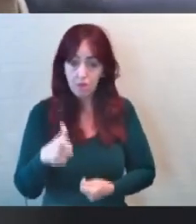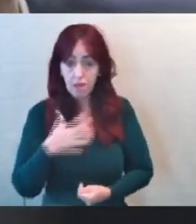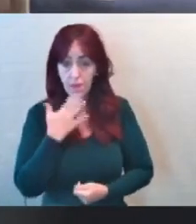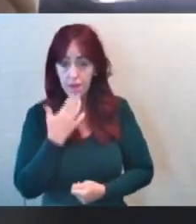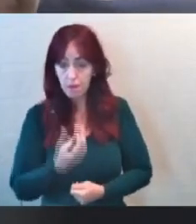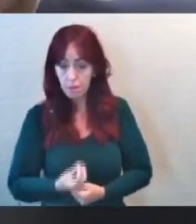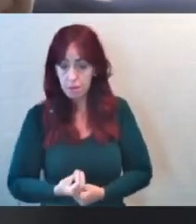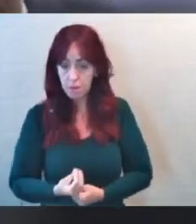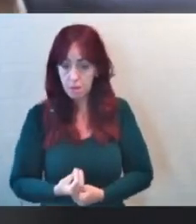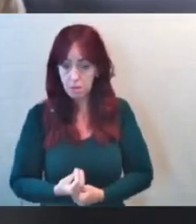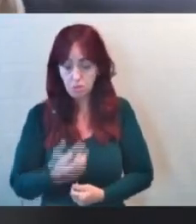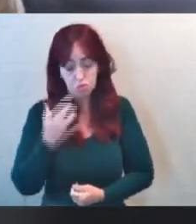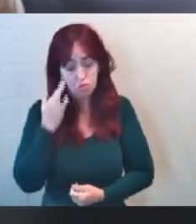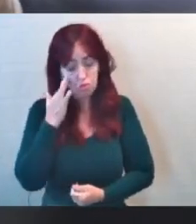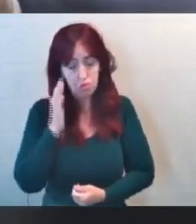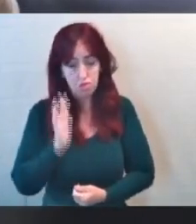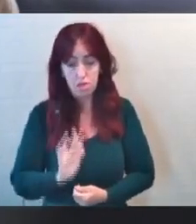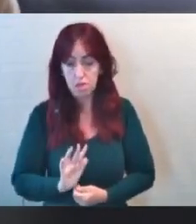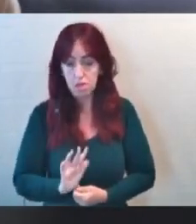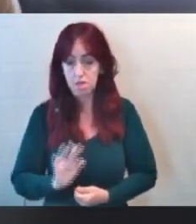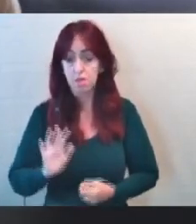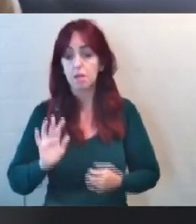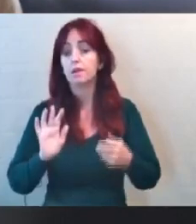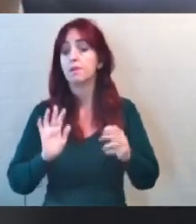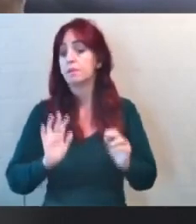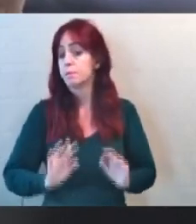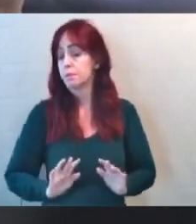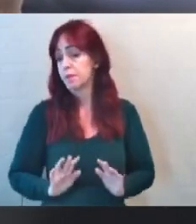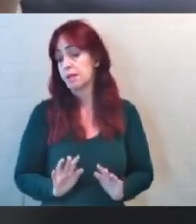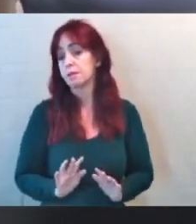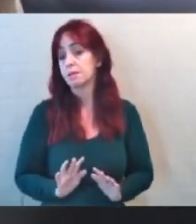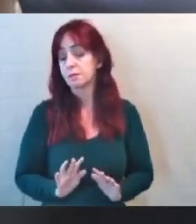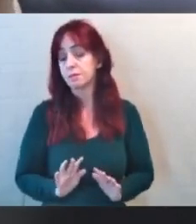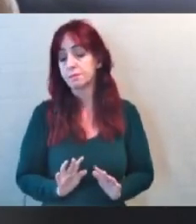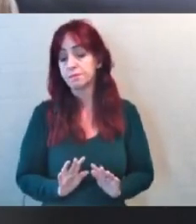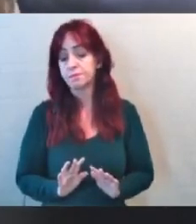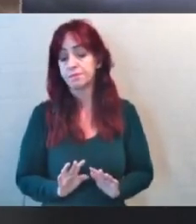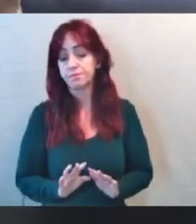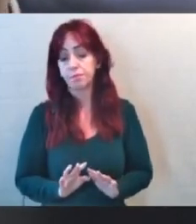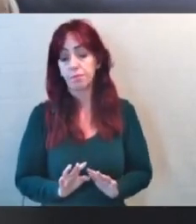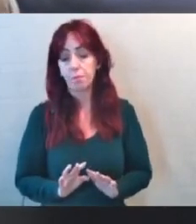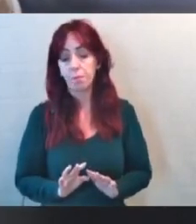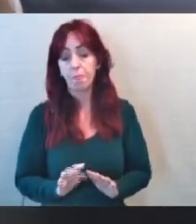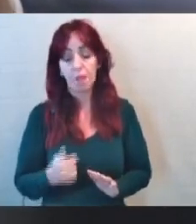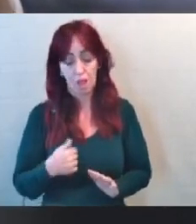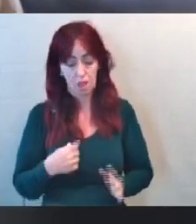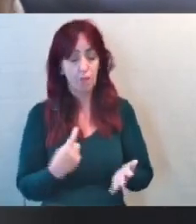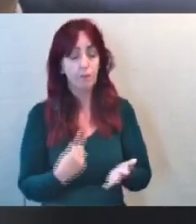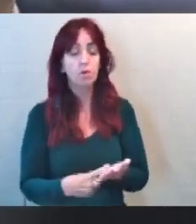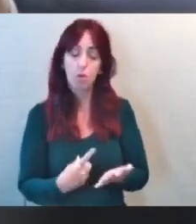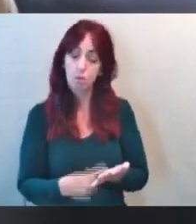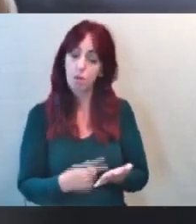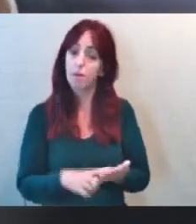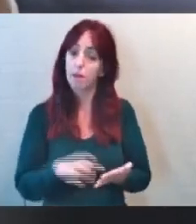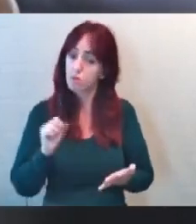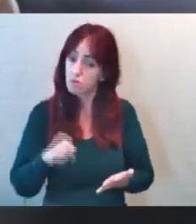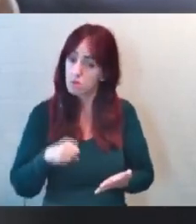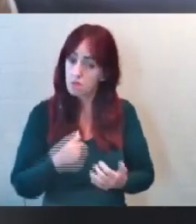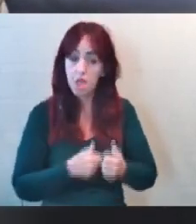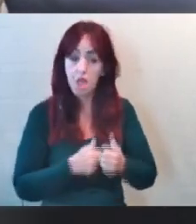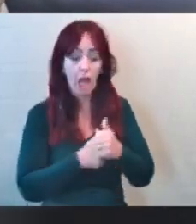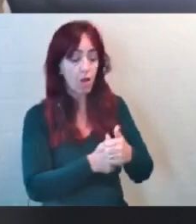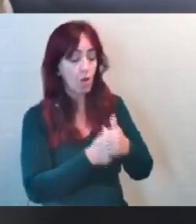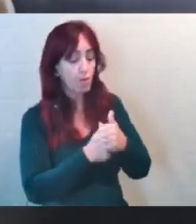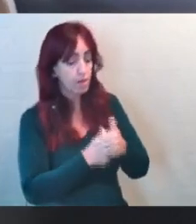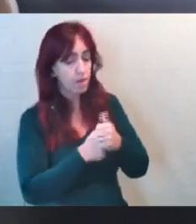melhoria, eu não sei. Mas eu, vereadora, me comprometo sim a acompanhar,